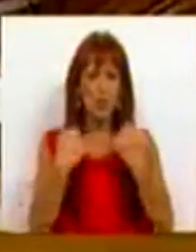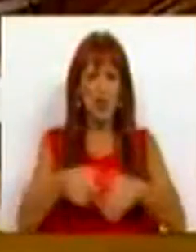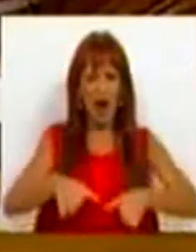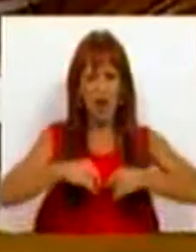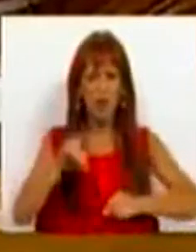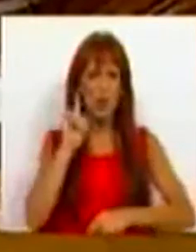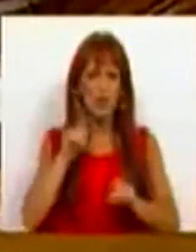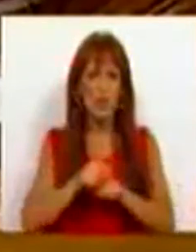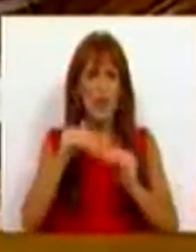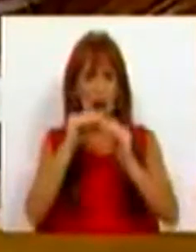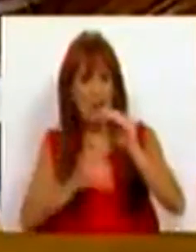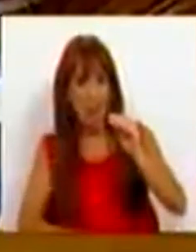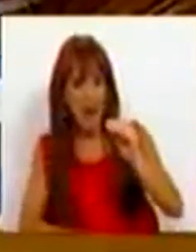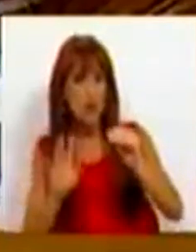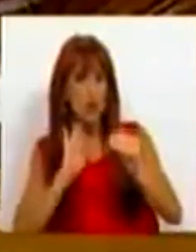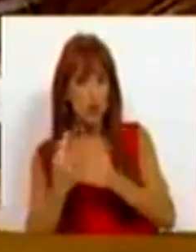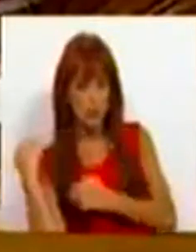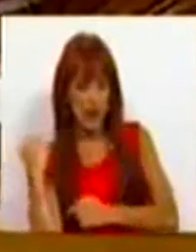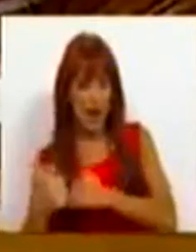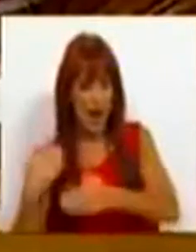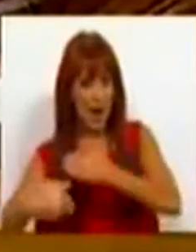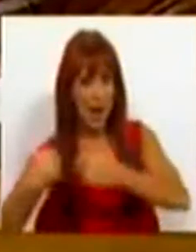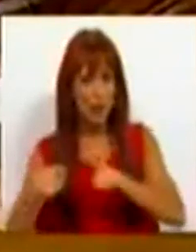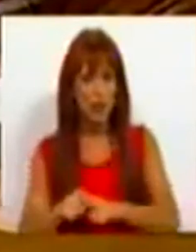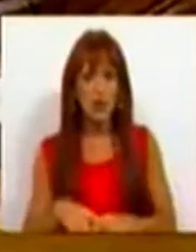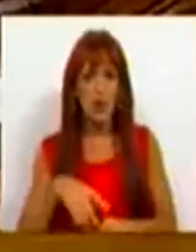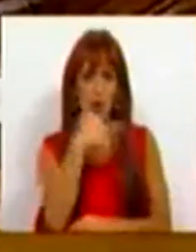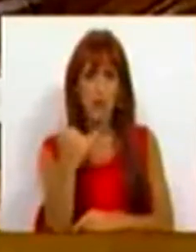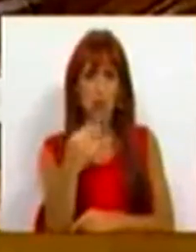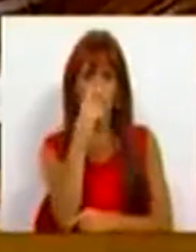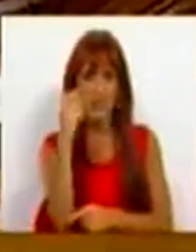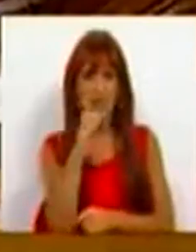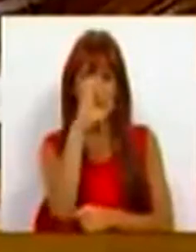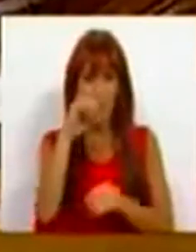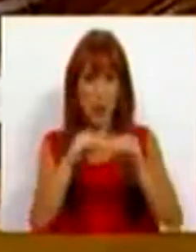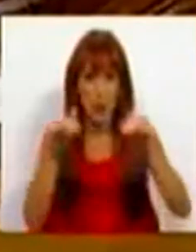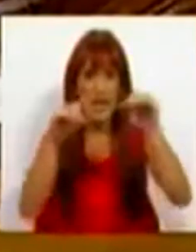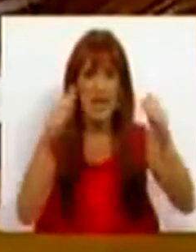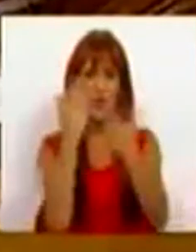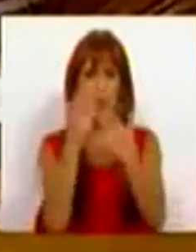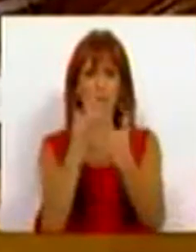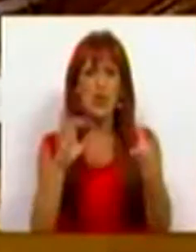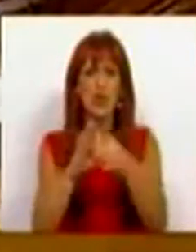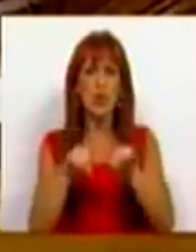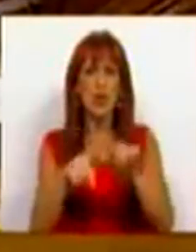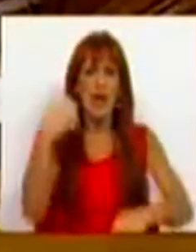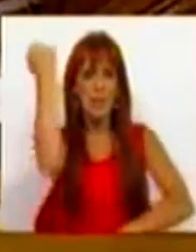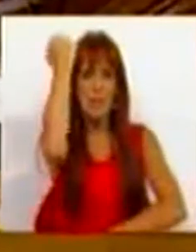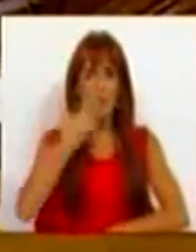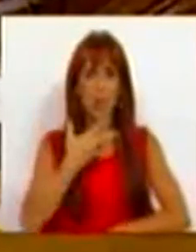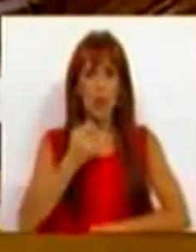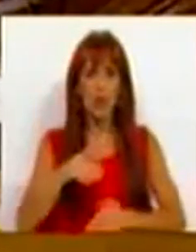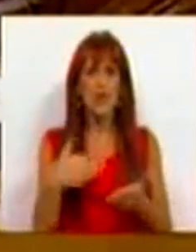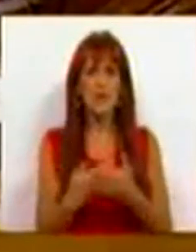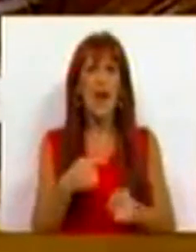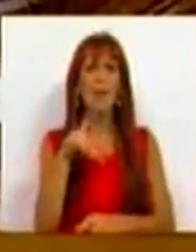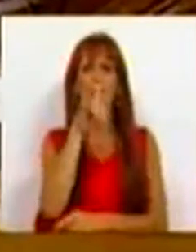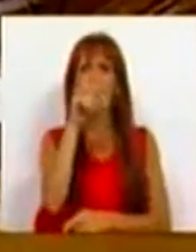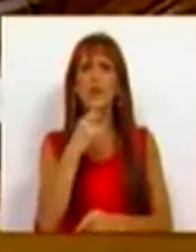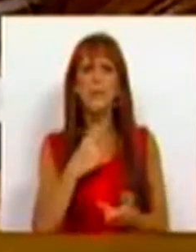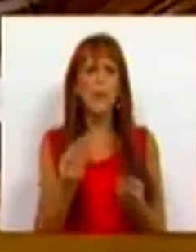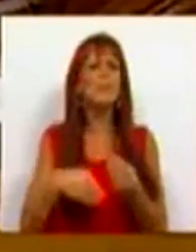desta prestação de igual forma e proporção nas instituições que já aplicam o valor máximo permitido na lei e naquelas que porventura